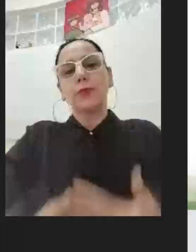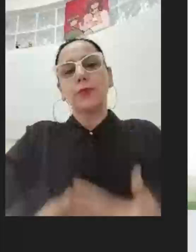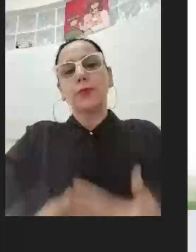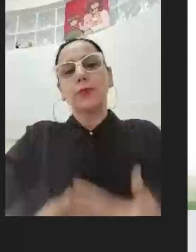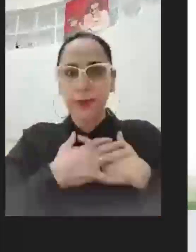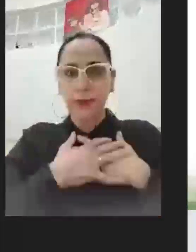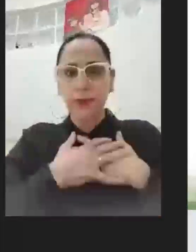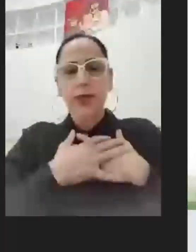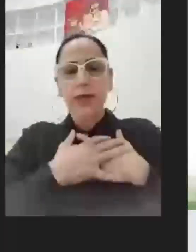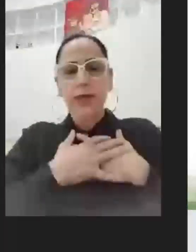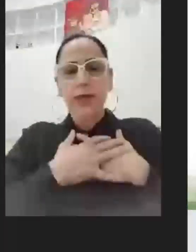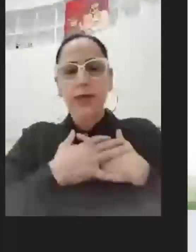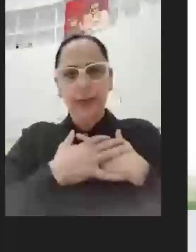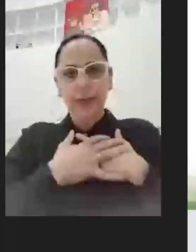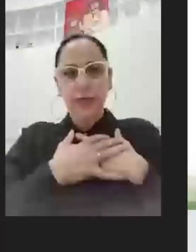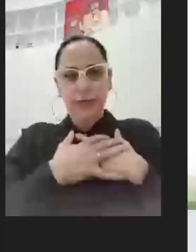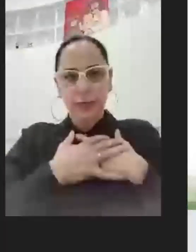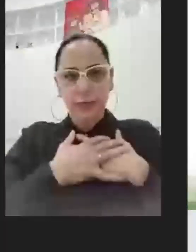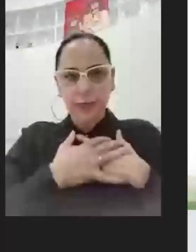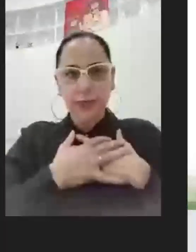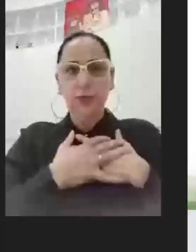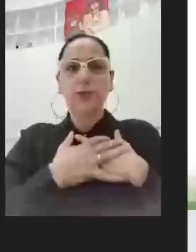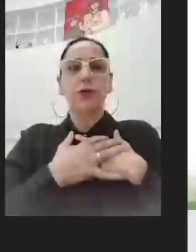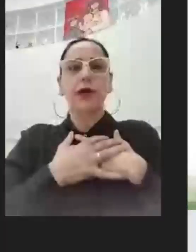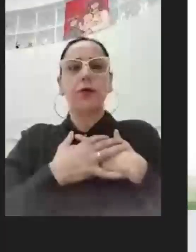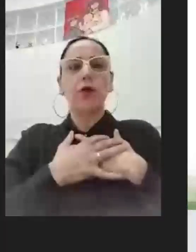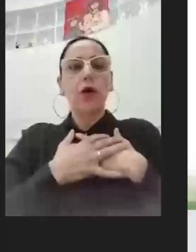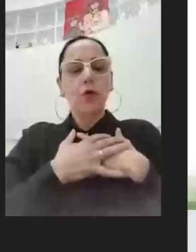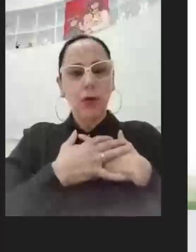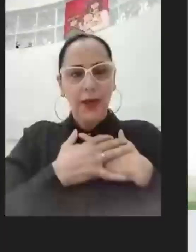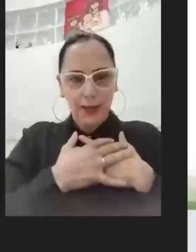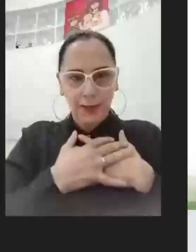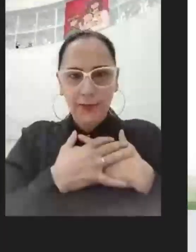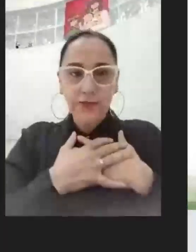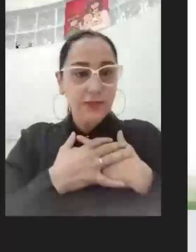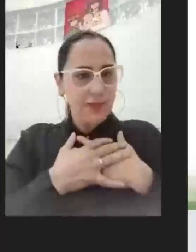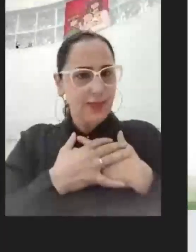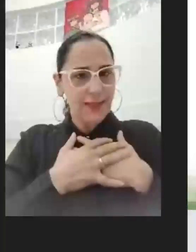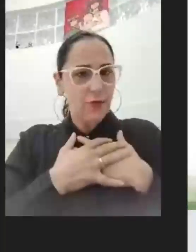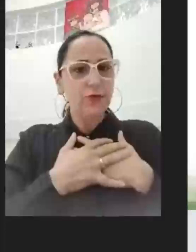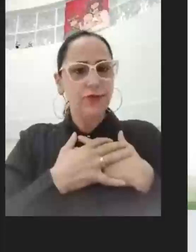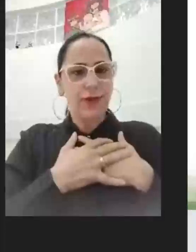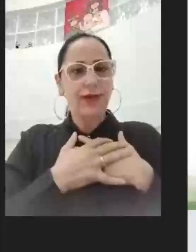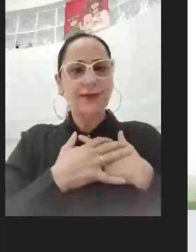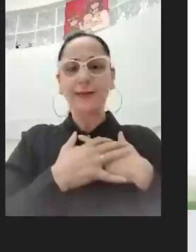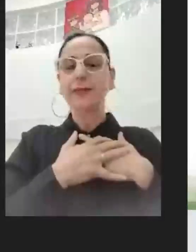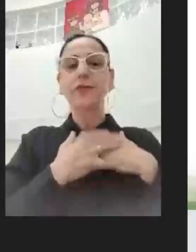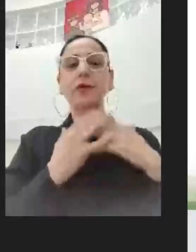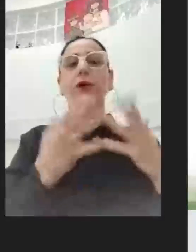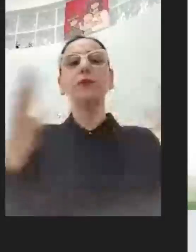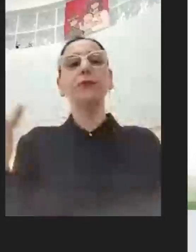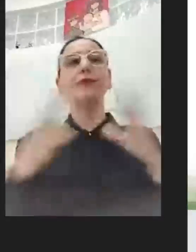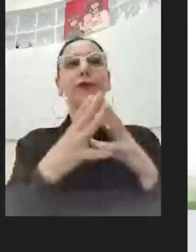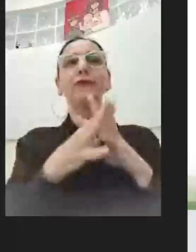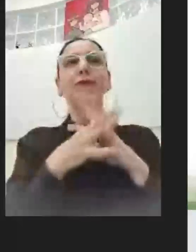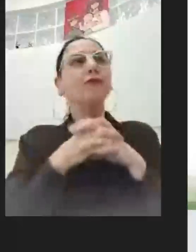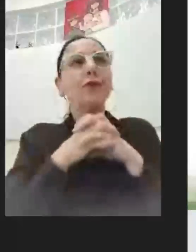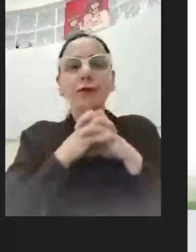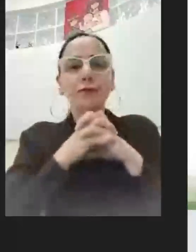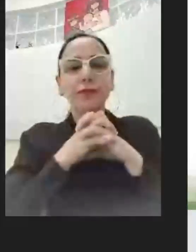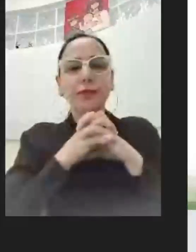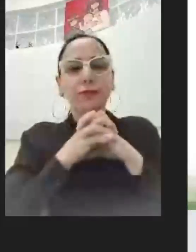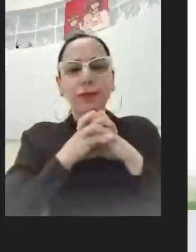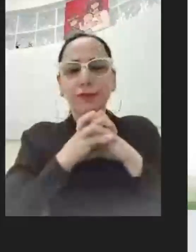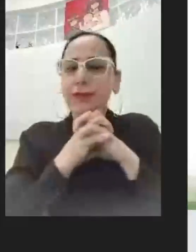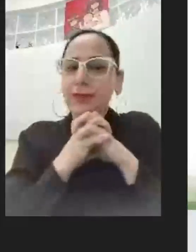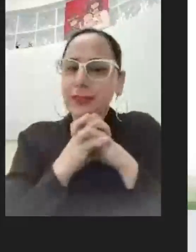do colo, a extensão do útero, e a gente sabe que a segurança emocional, o carinho, a gente é assim até hoje, né? Tem dias que eu olho para o meu